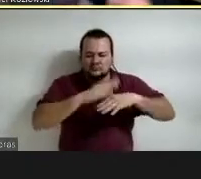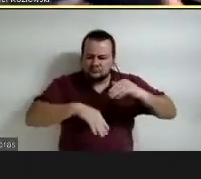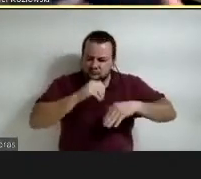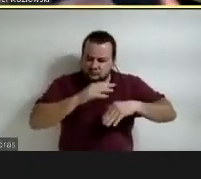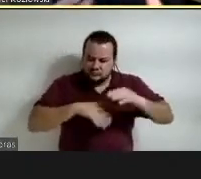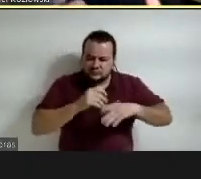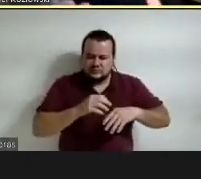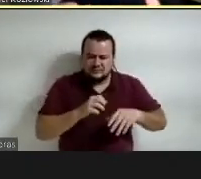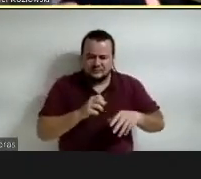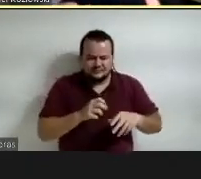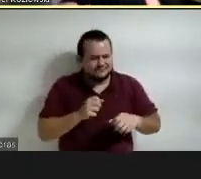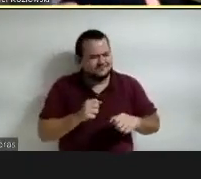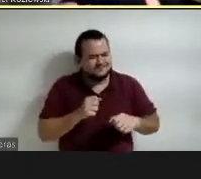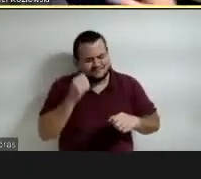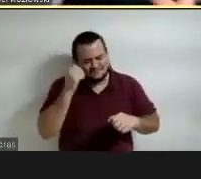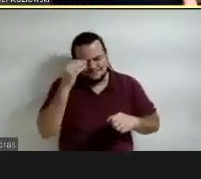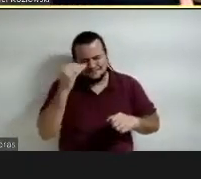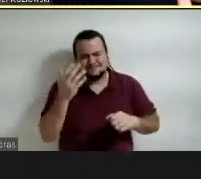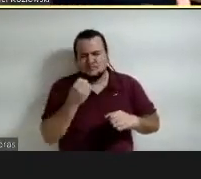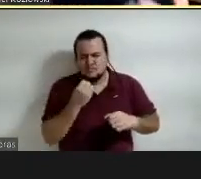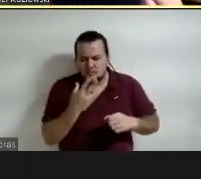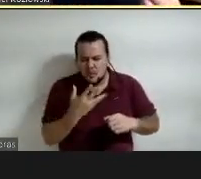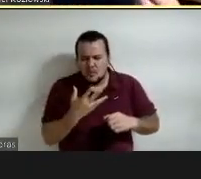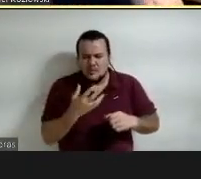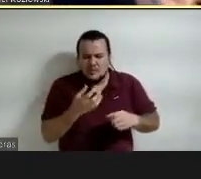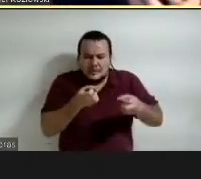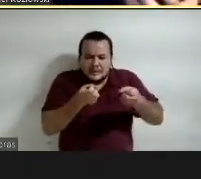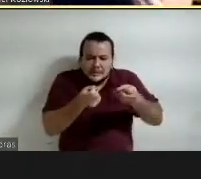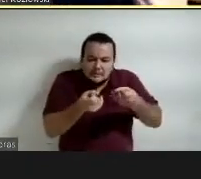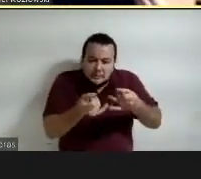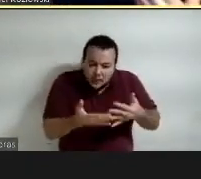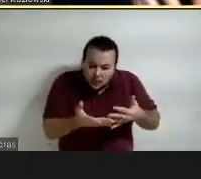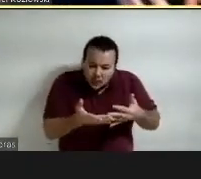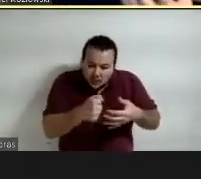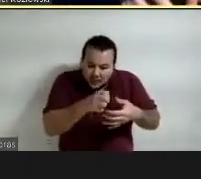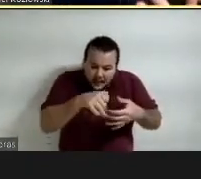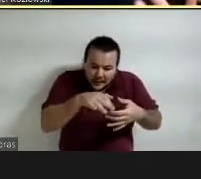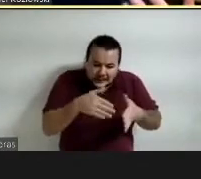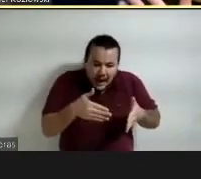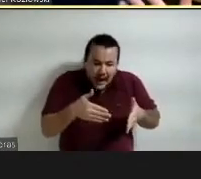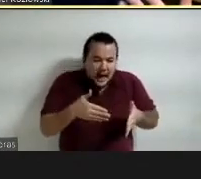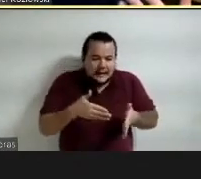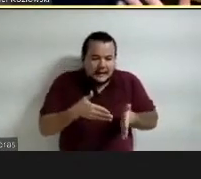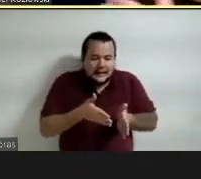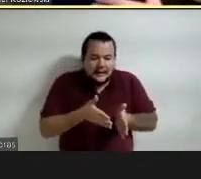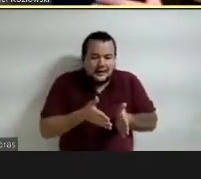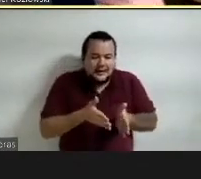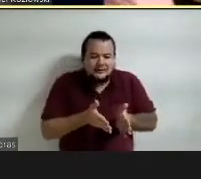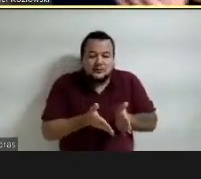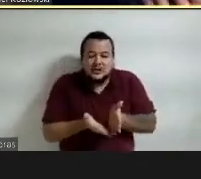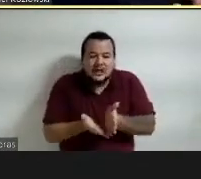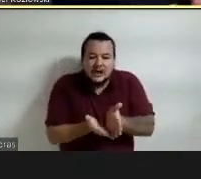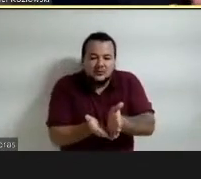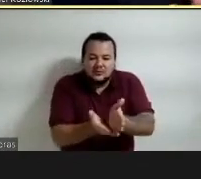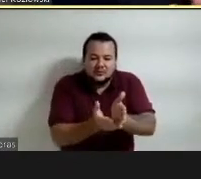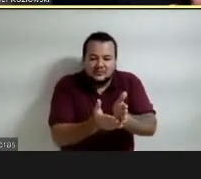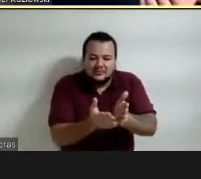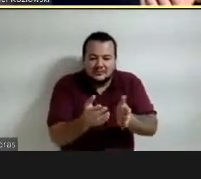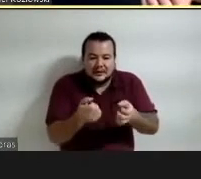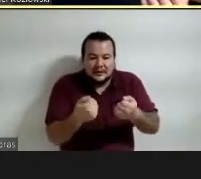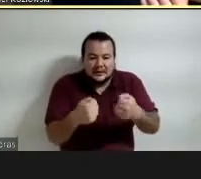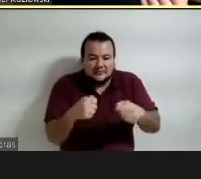e ele nos explicou esse fenômeno dos rios voadores. Ele falou que a gente deveria olhar para os regimes dos ventos. E a gente fez